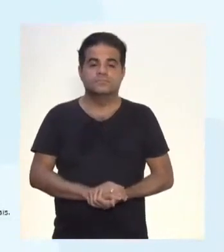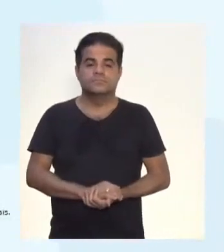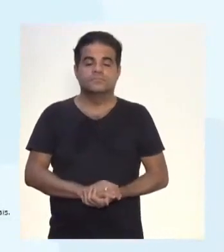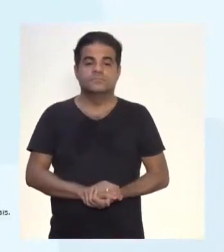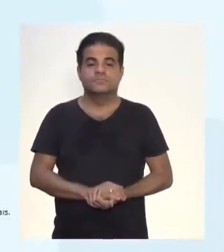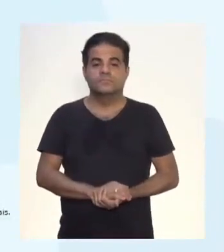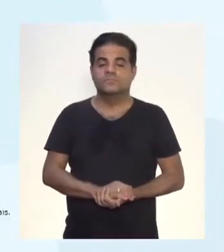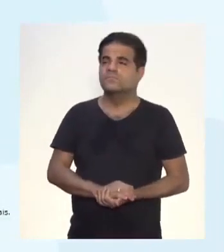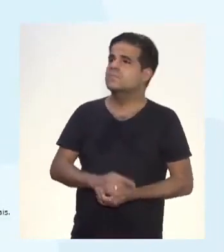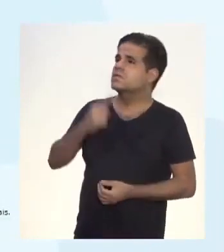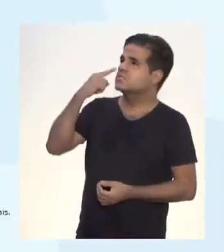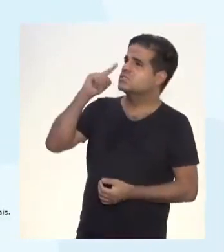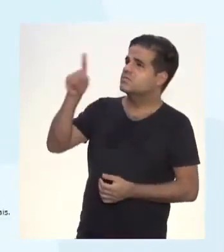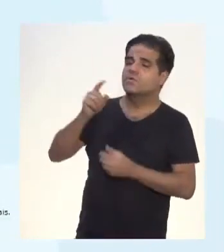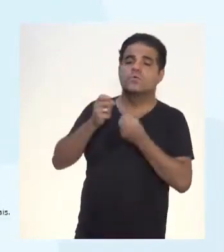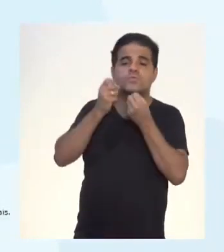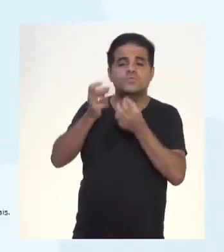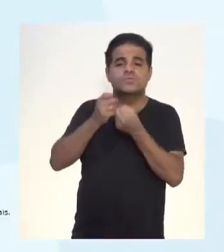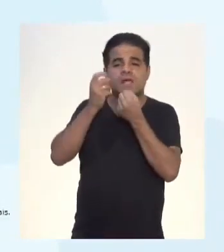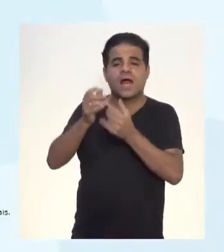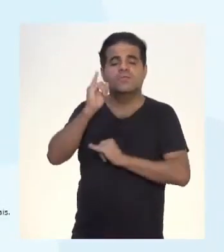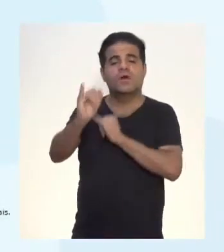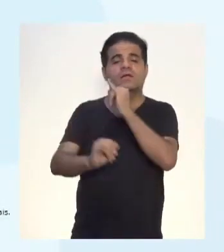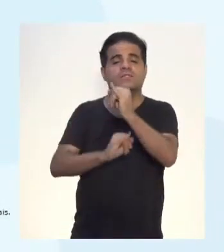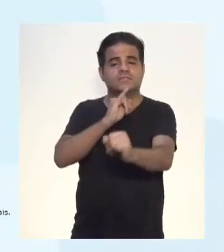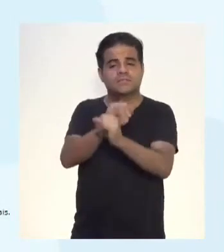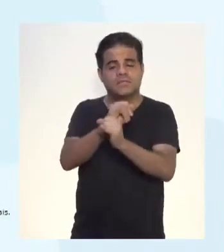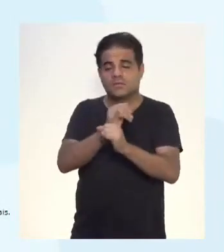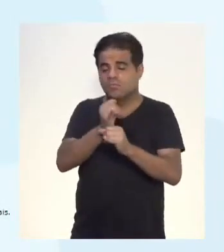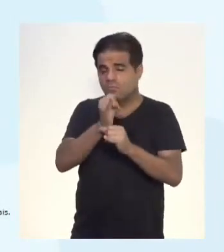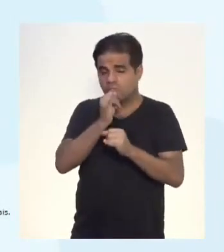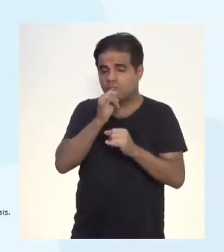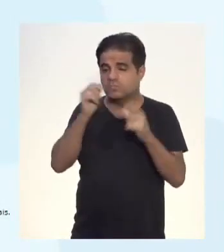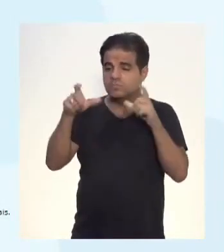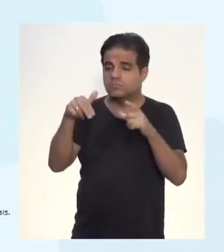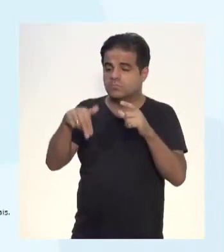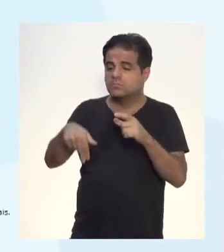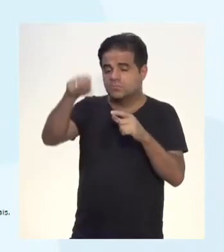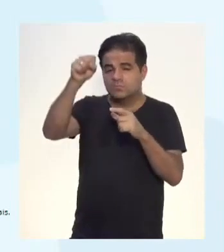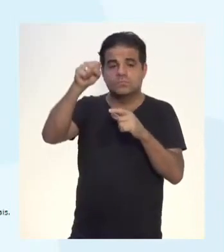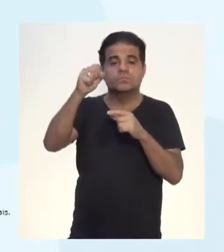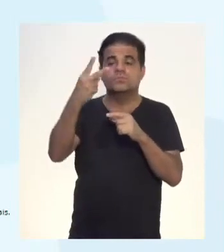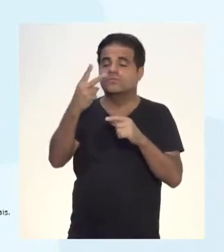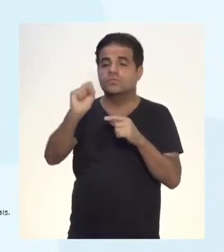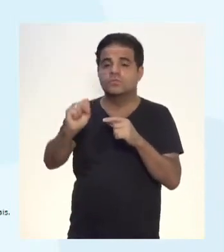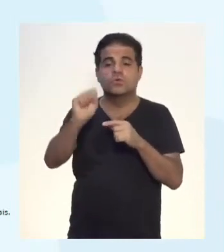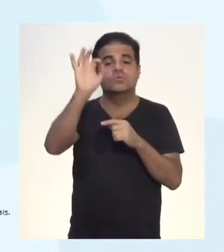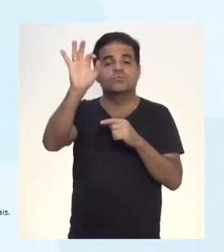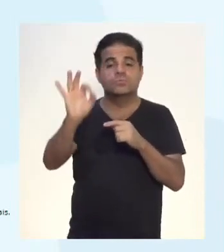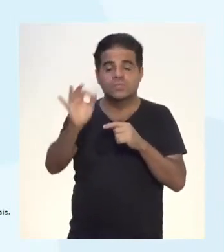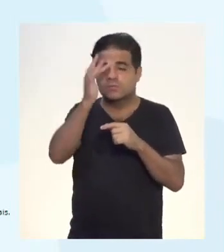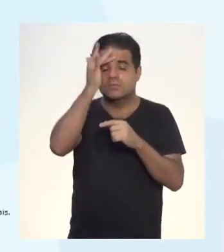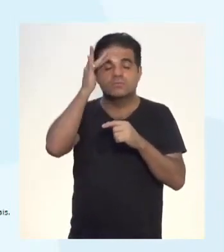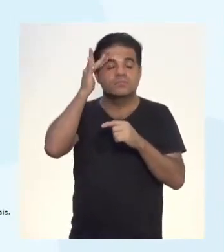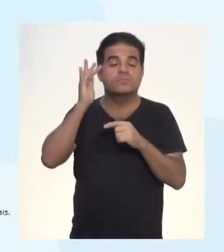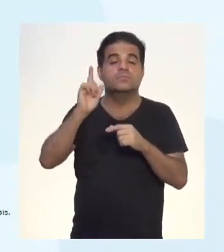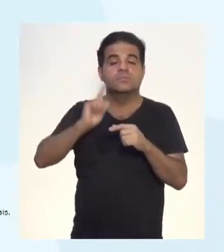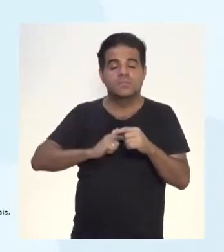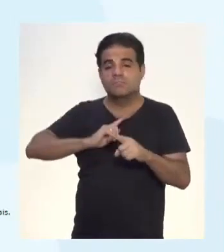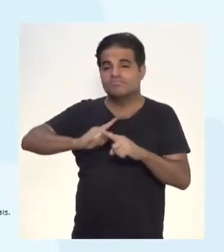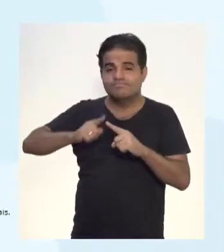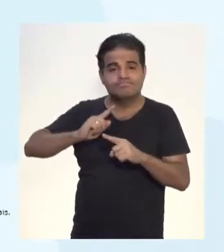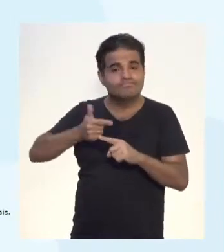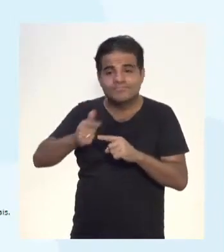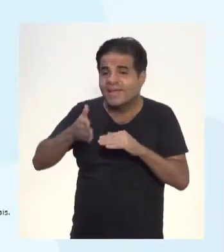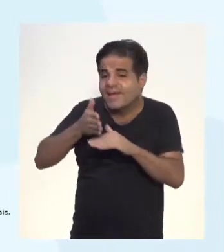A gente olhando os dados de acesso à internet, por exemplo, na região norte, 28% da população tem restrições ou